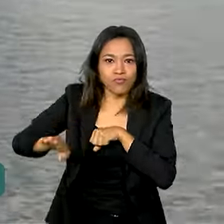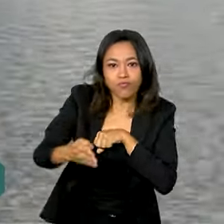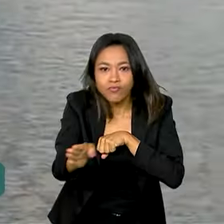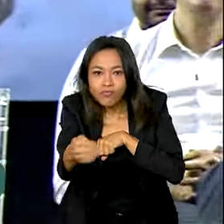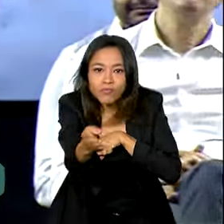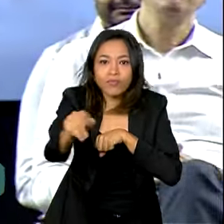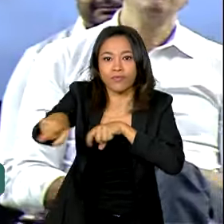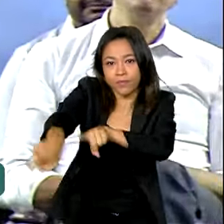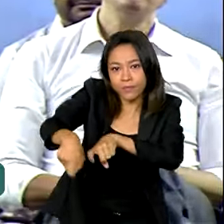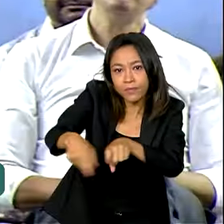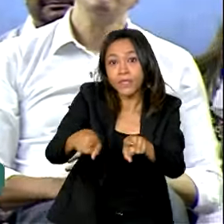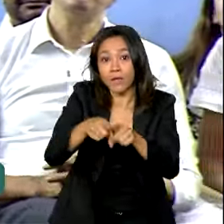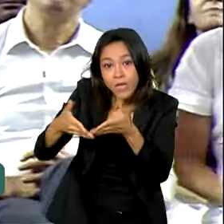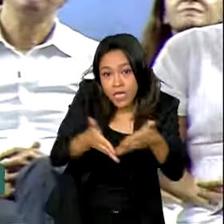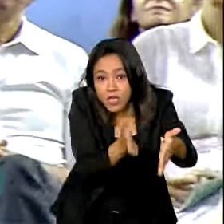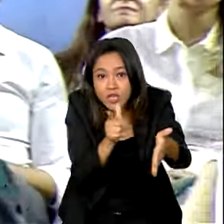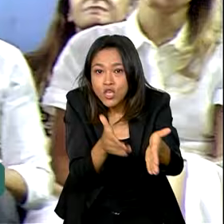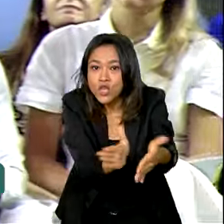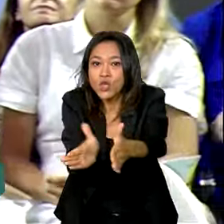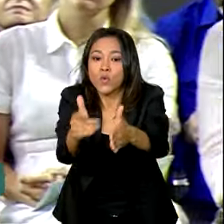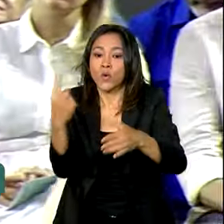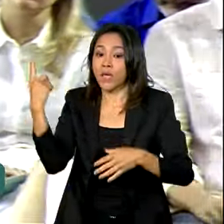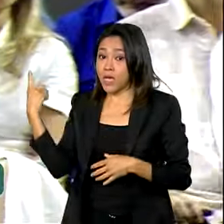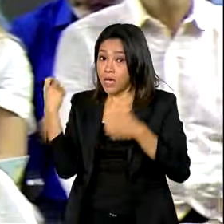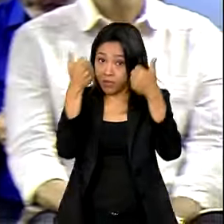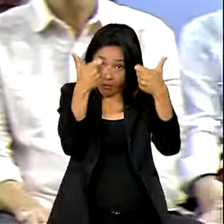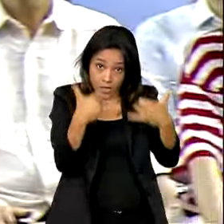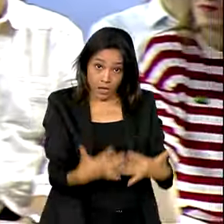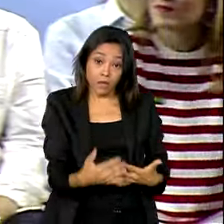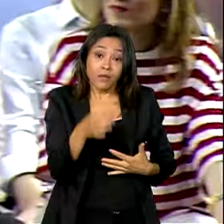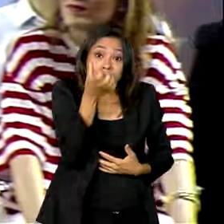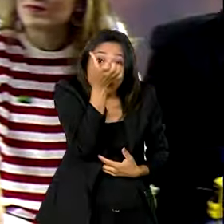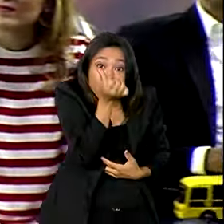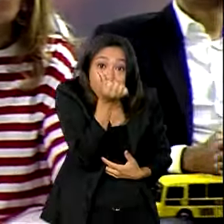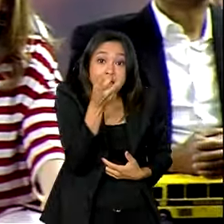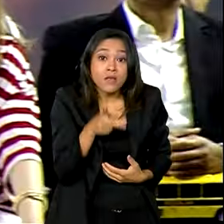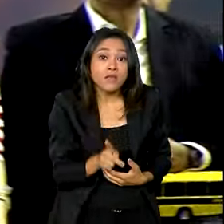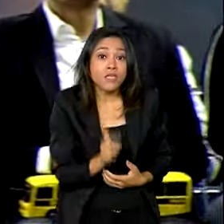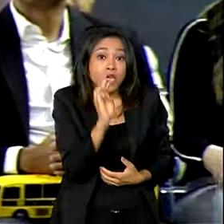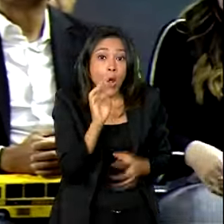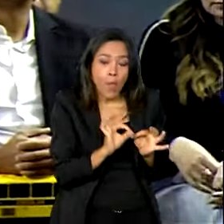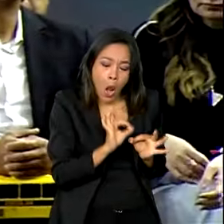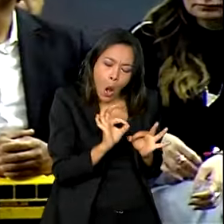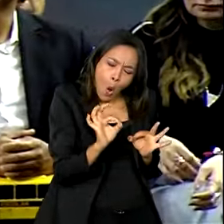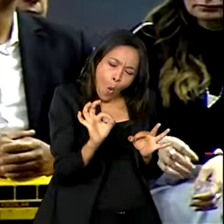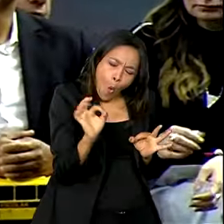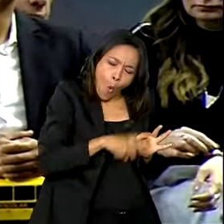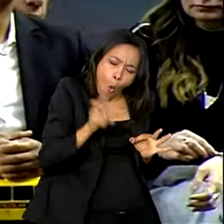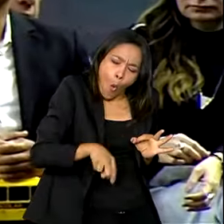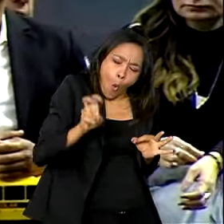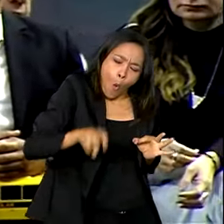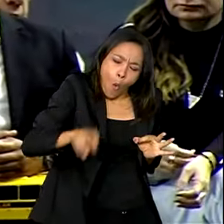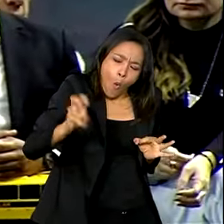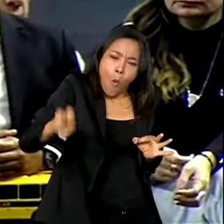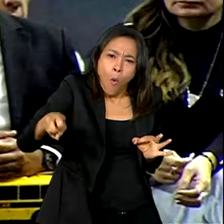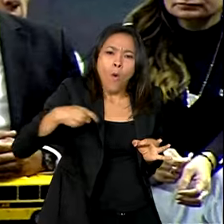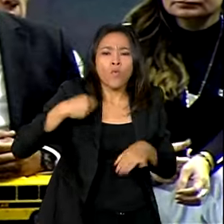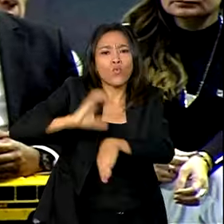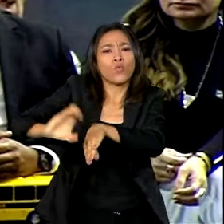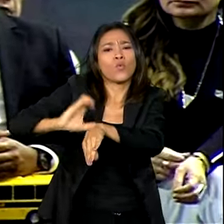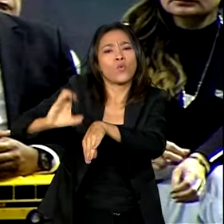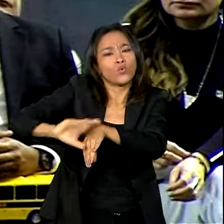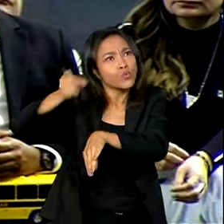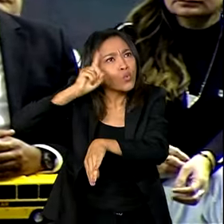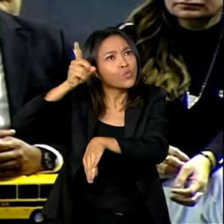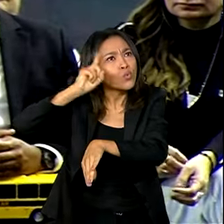ribeirinhas. Eu andava 6 quilômetros a pé para ir para o Senai fazer um curso todo santo dia. Eu sei